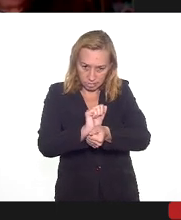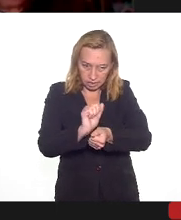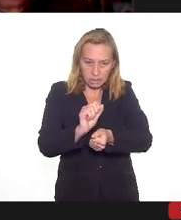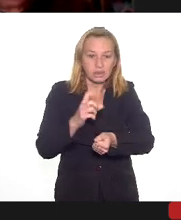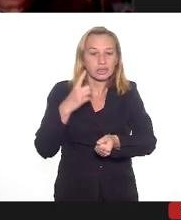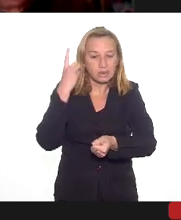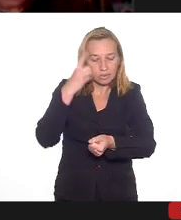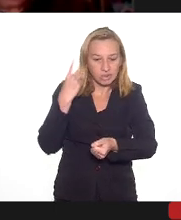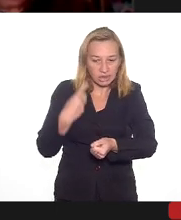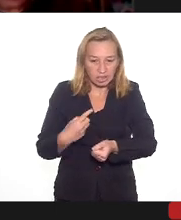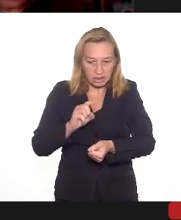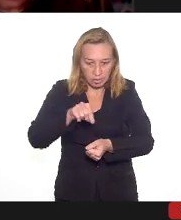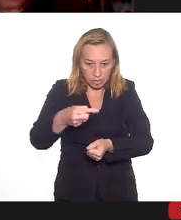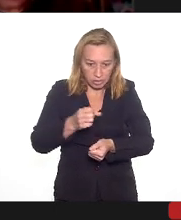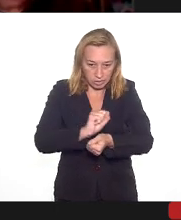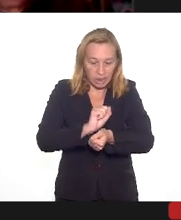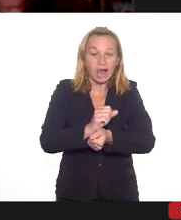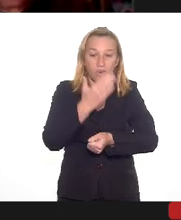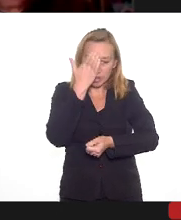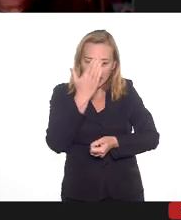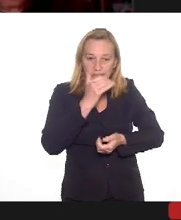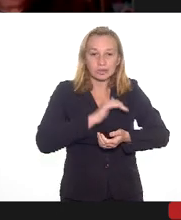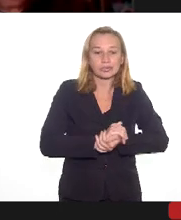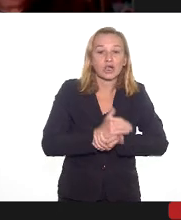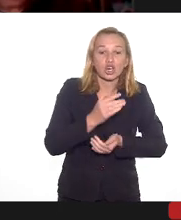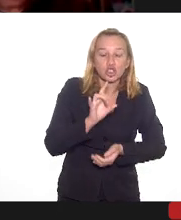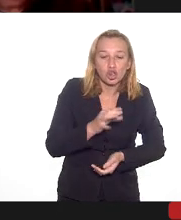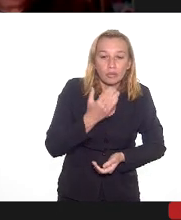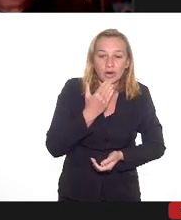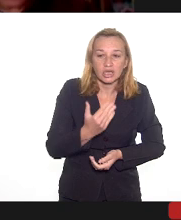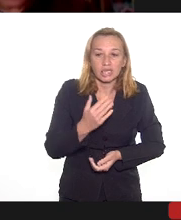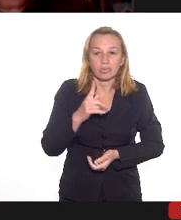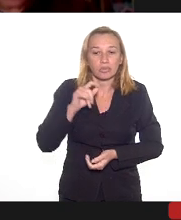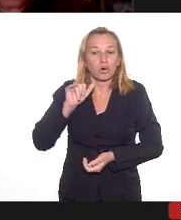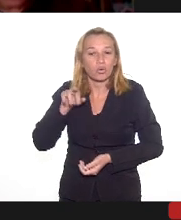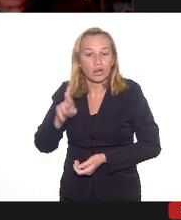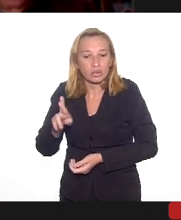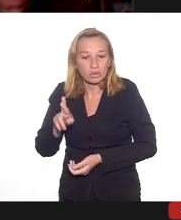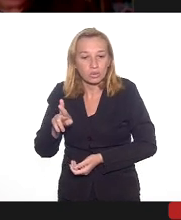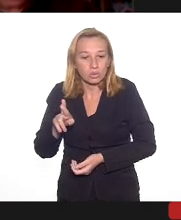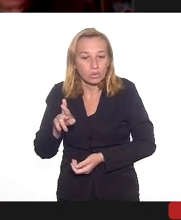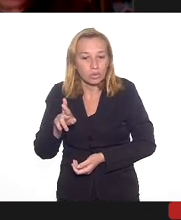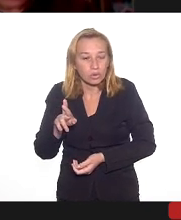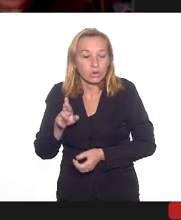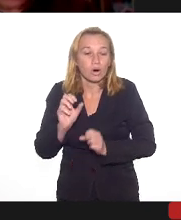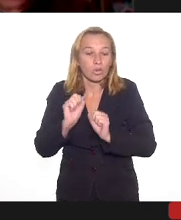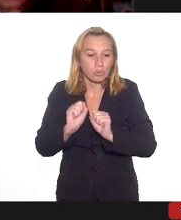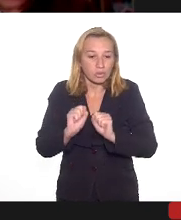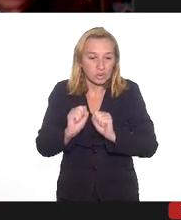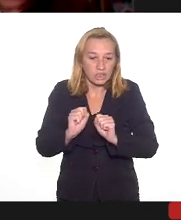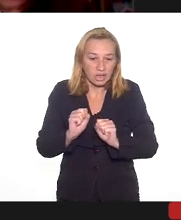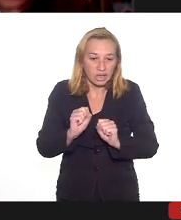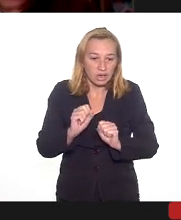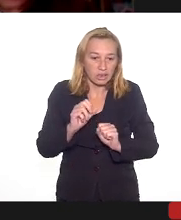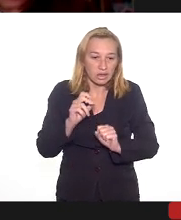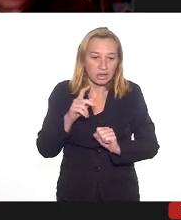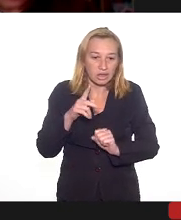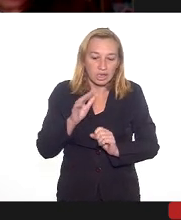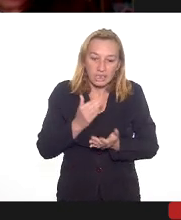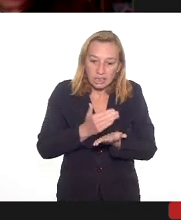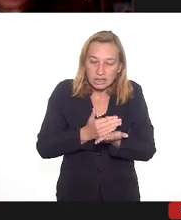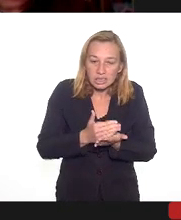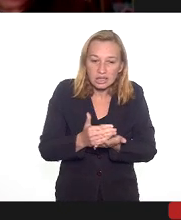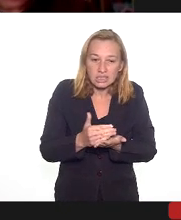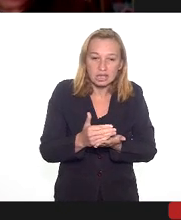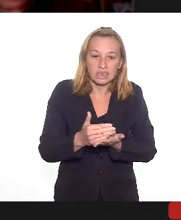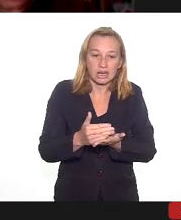Dani na sequência. Obrigado. Só pedir para o procurador, né, se ele puder complementar essa fala inicial do